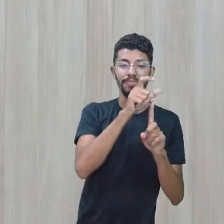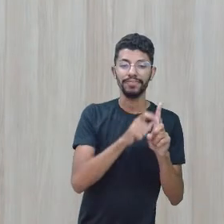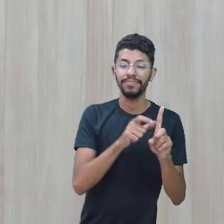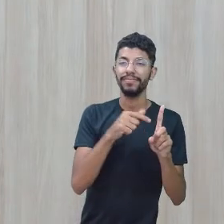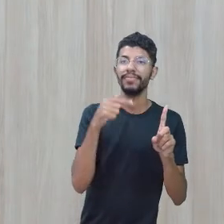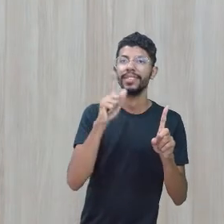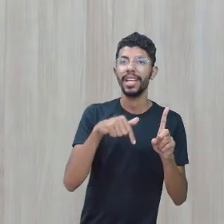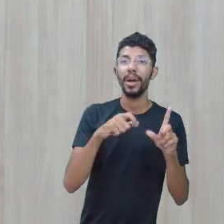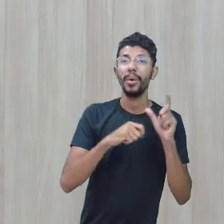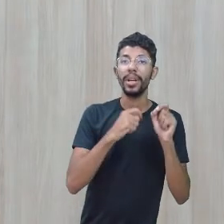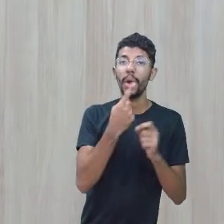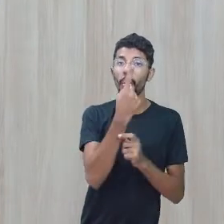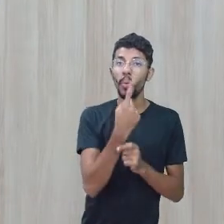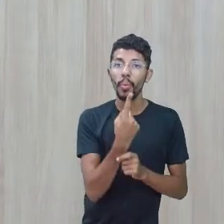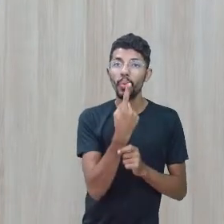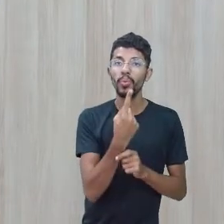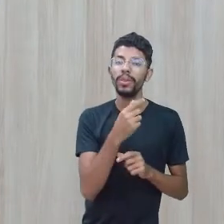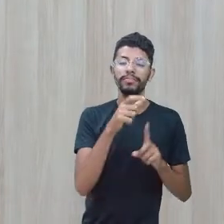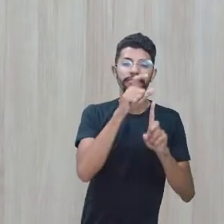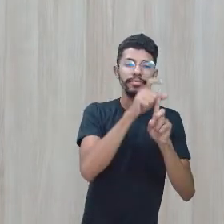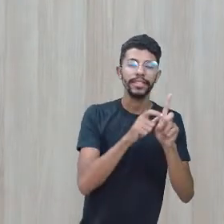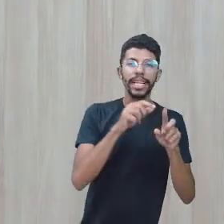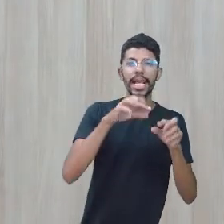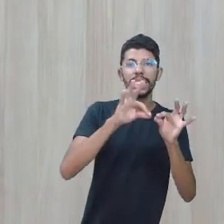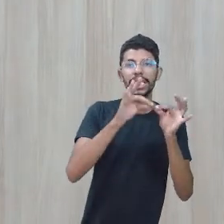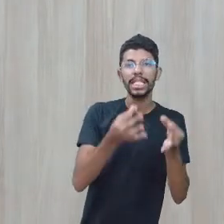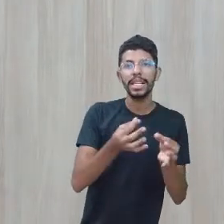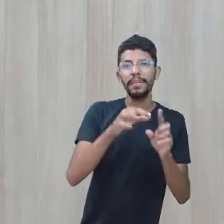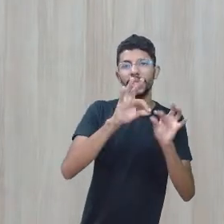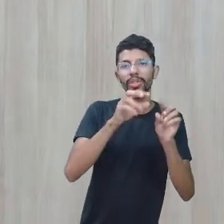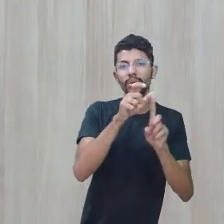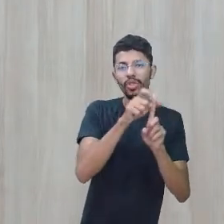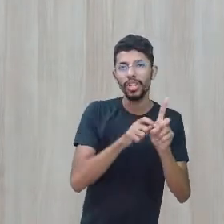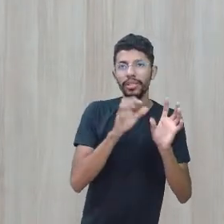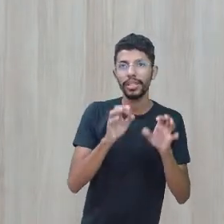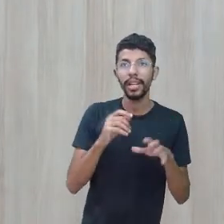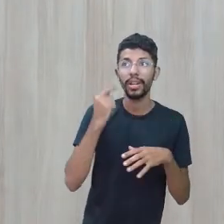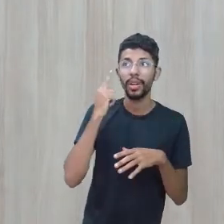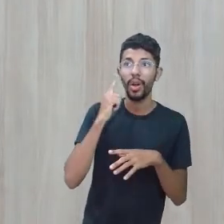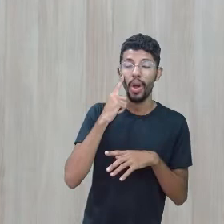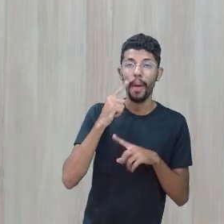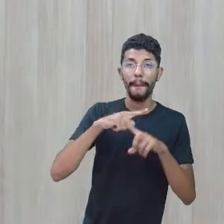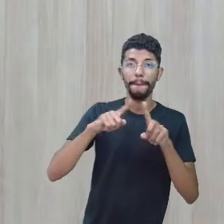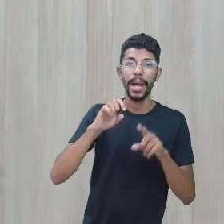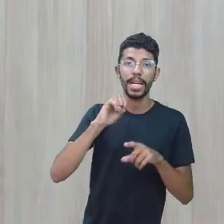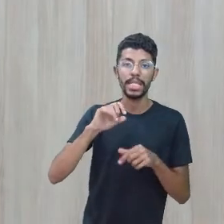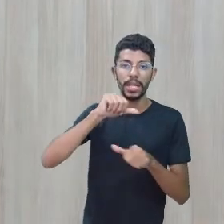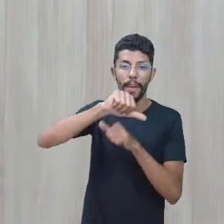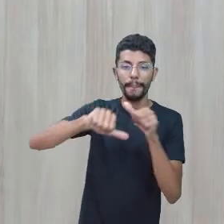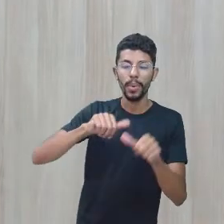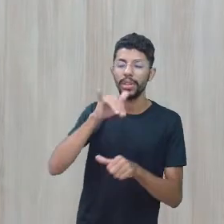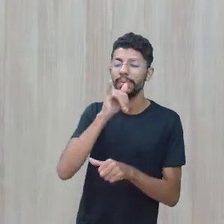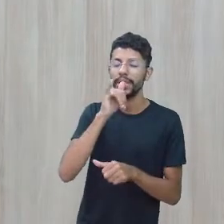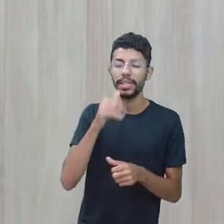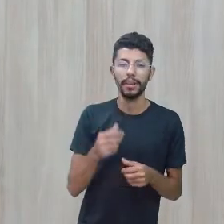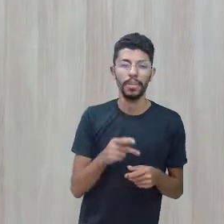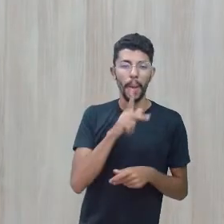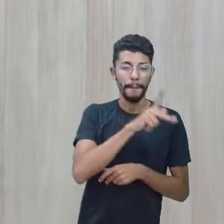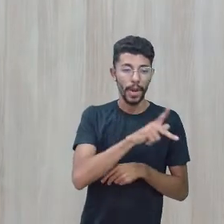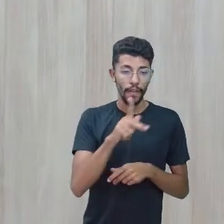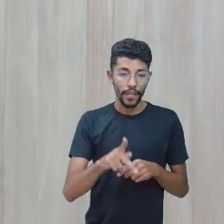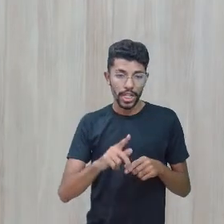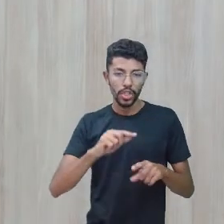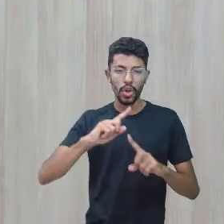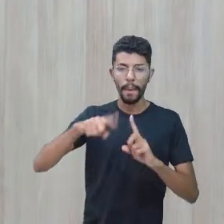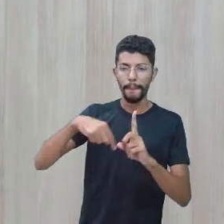um sujeito simples. Se eu digo assim, professores e alunos organizaram um